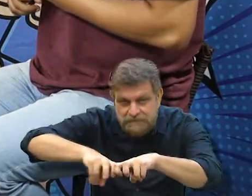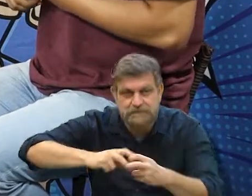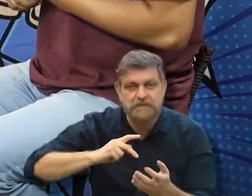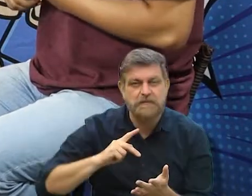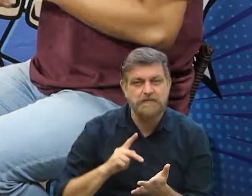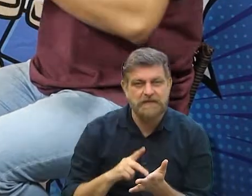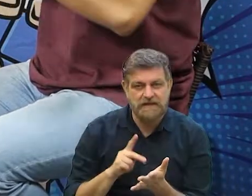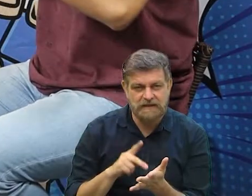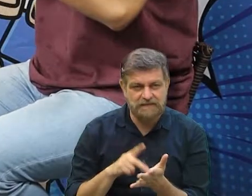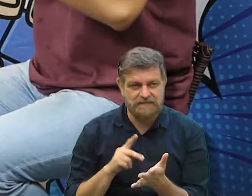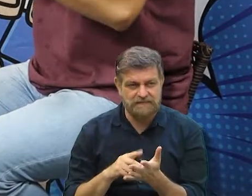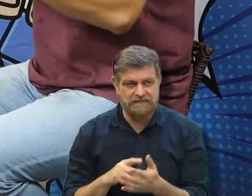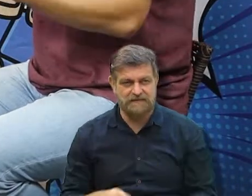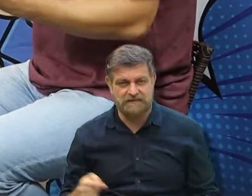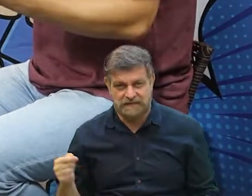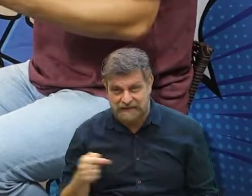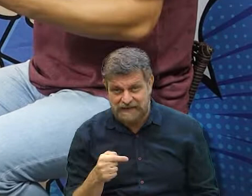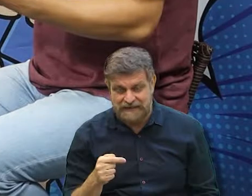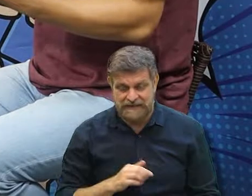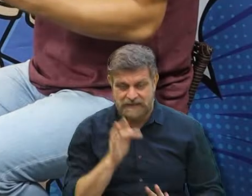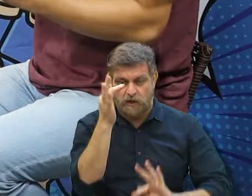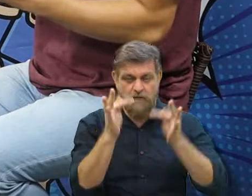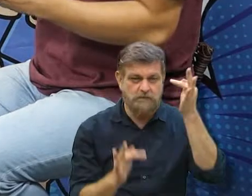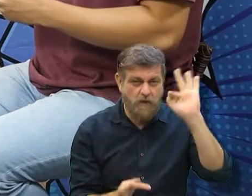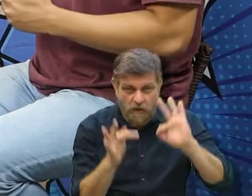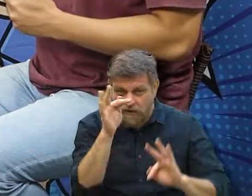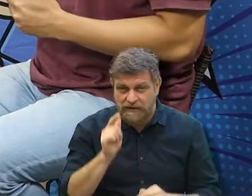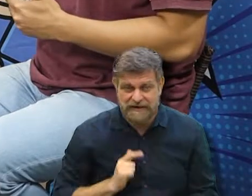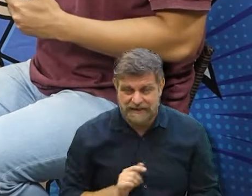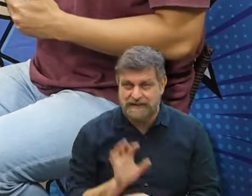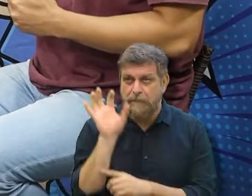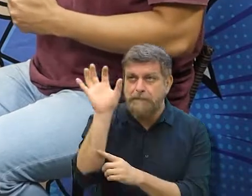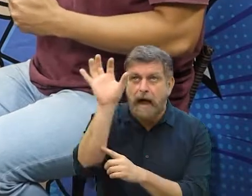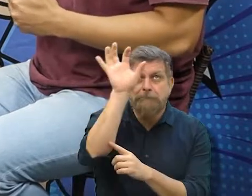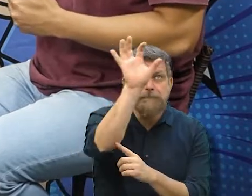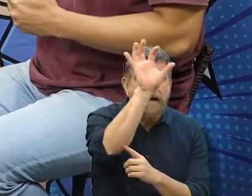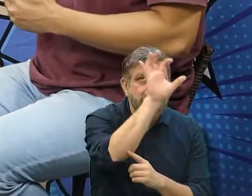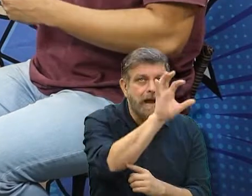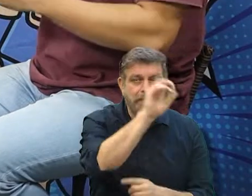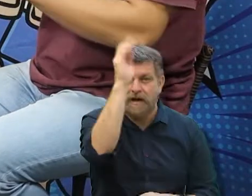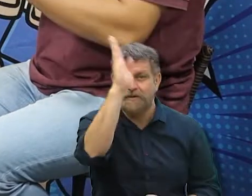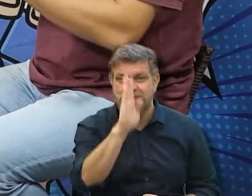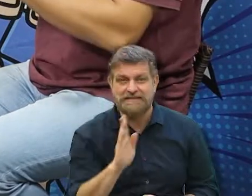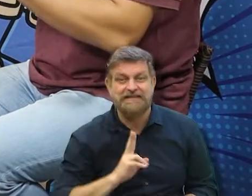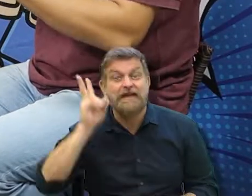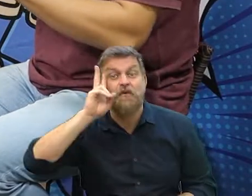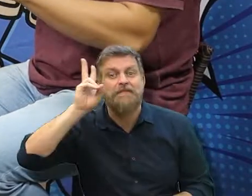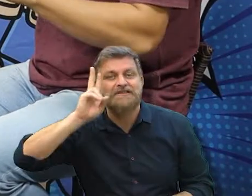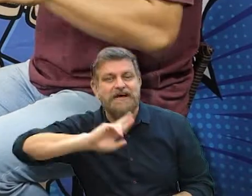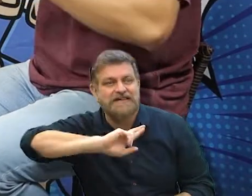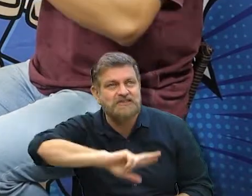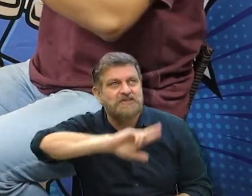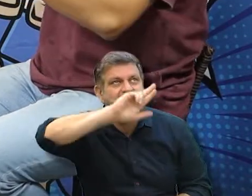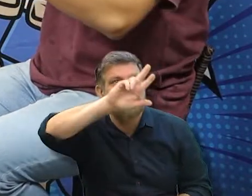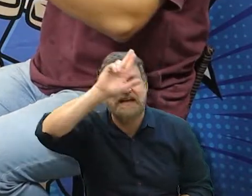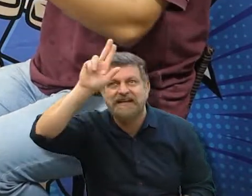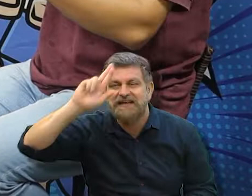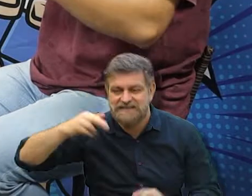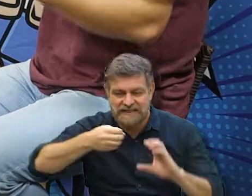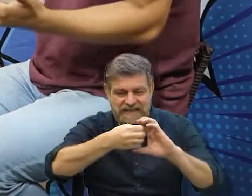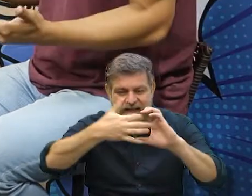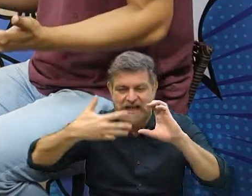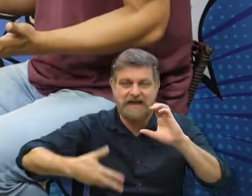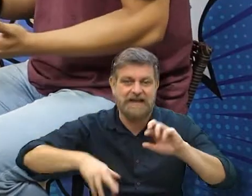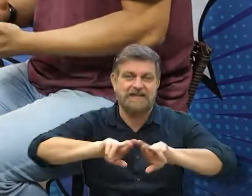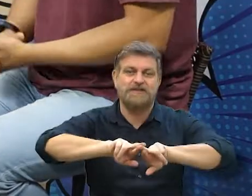né, personagens que a gente conhece. Né? Então, na sua história, você também usa personagens